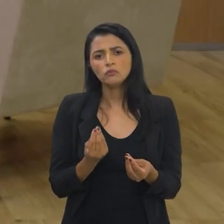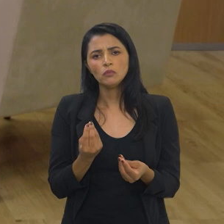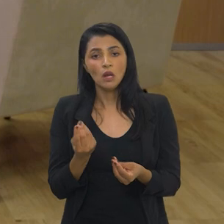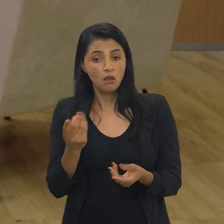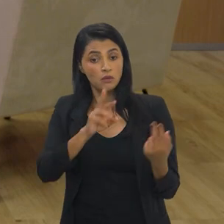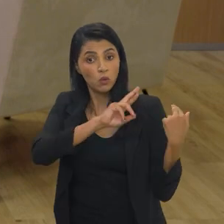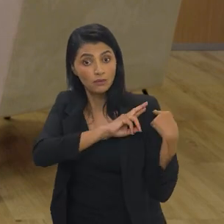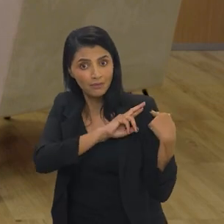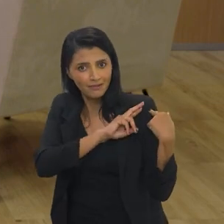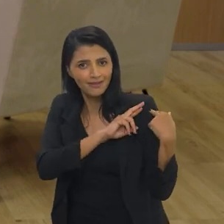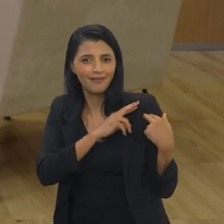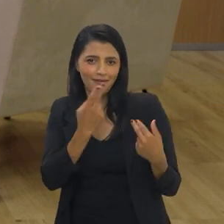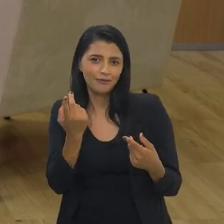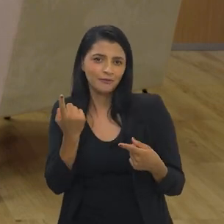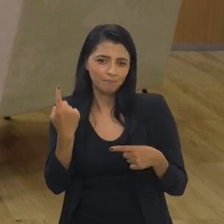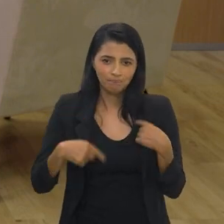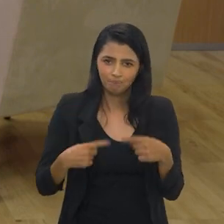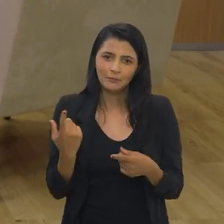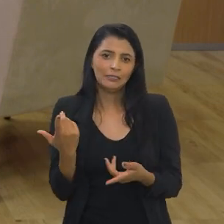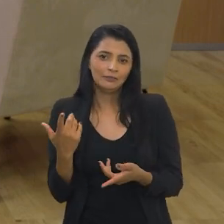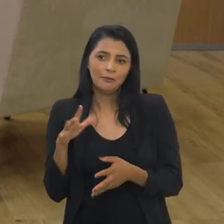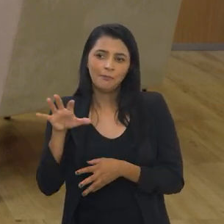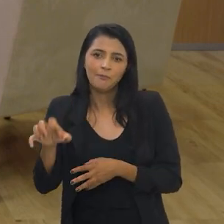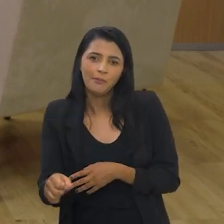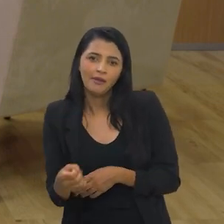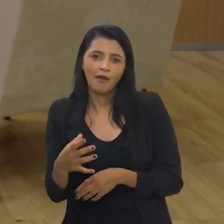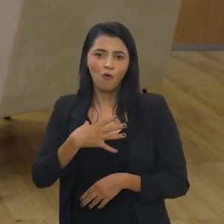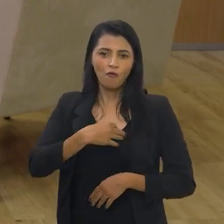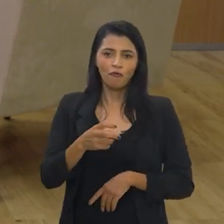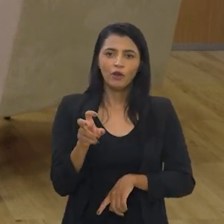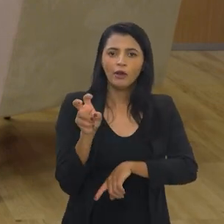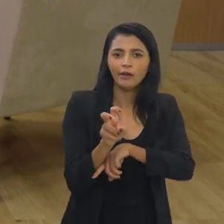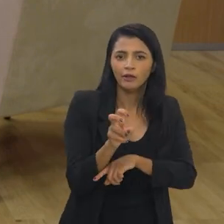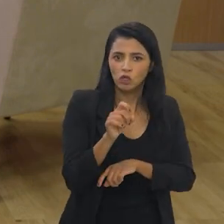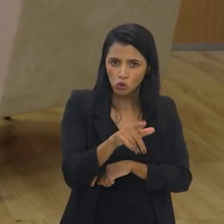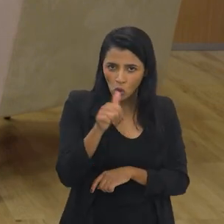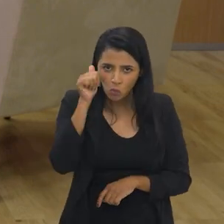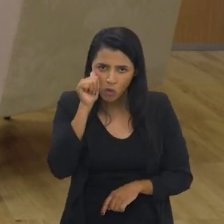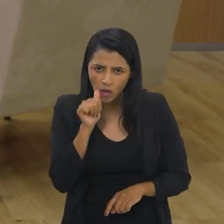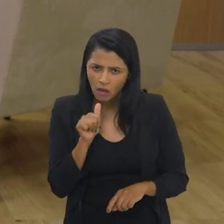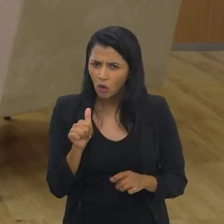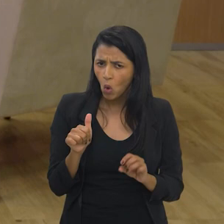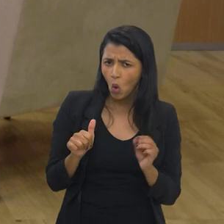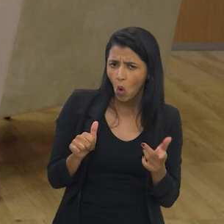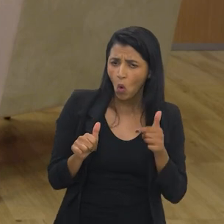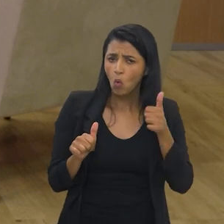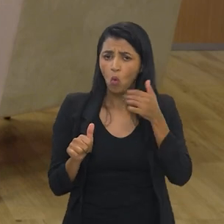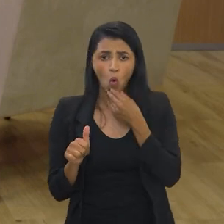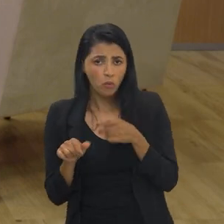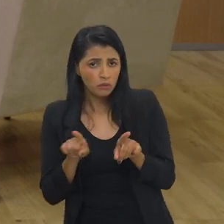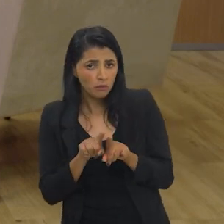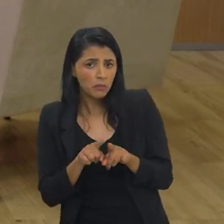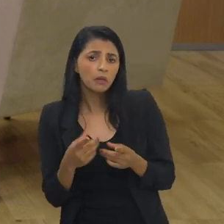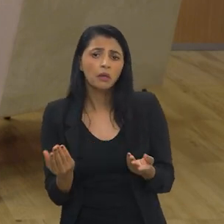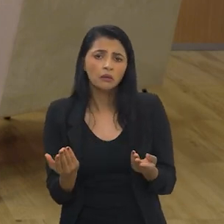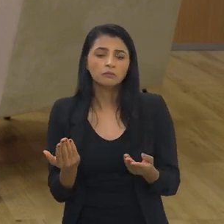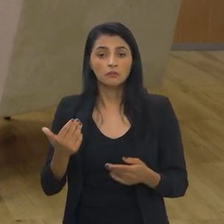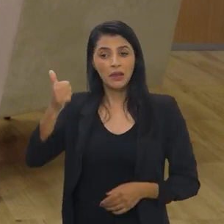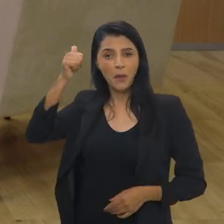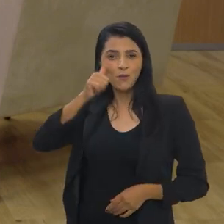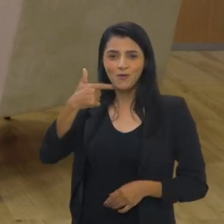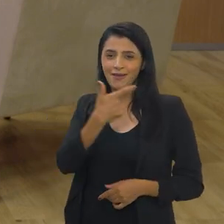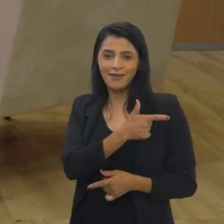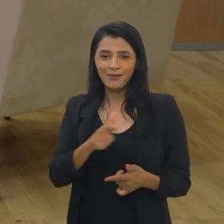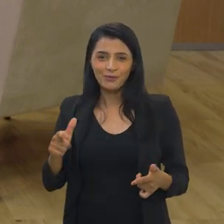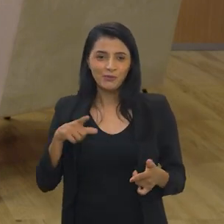a questão da responsabilidade de pegar o filho na creche ser só da mulher você também se é do homem então